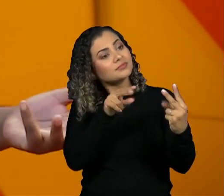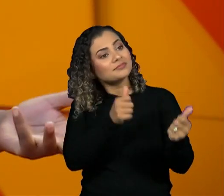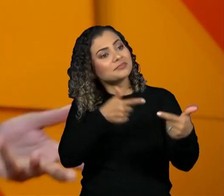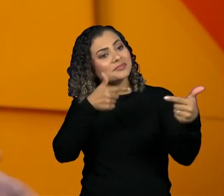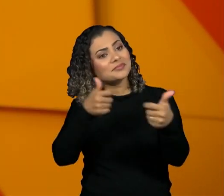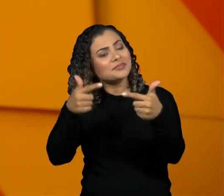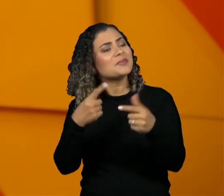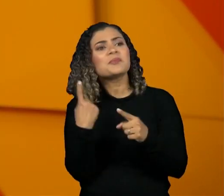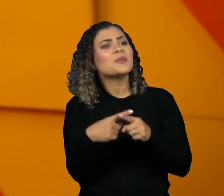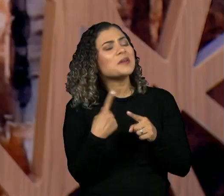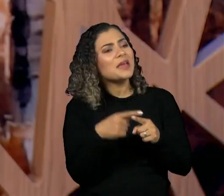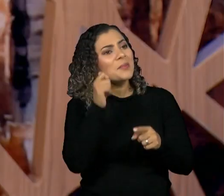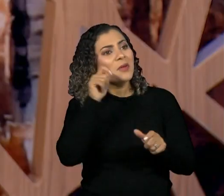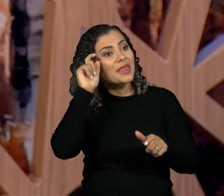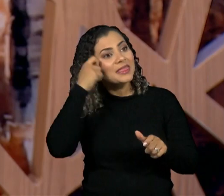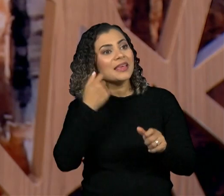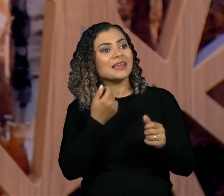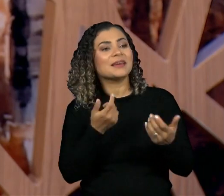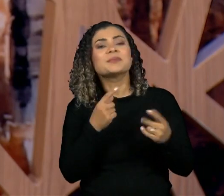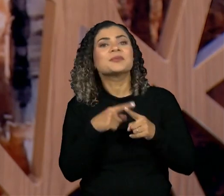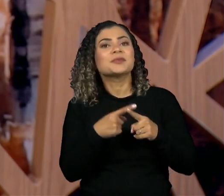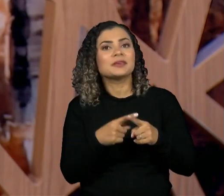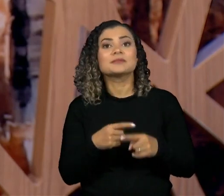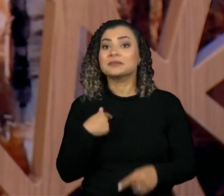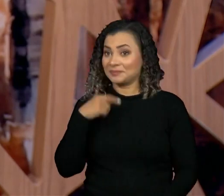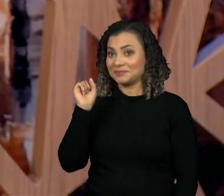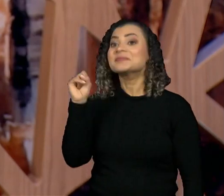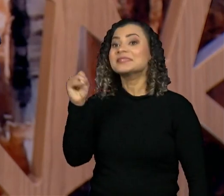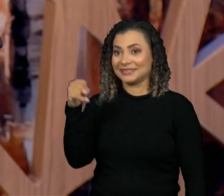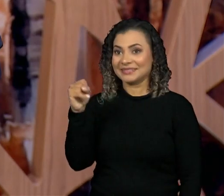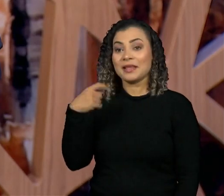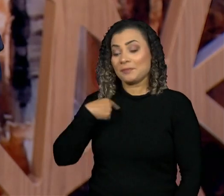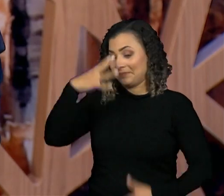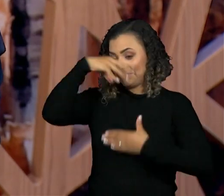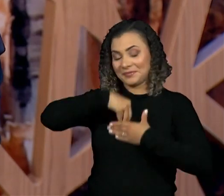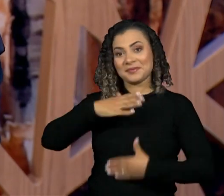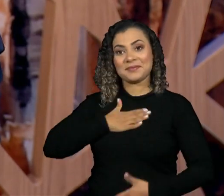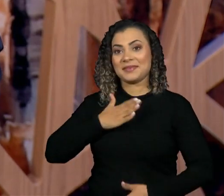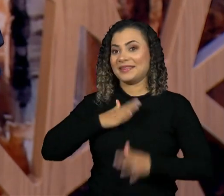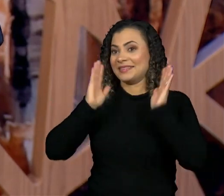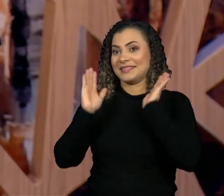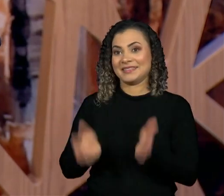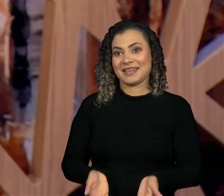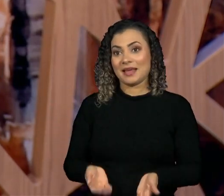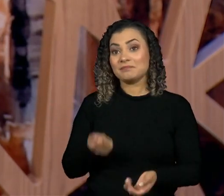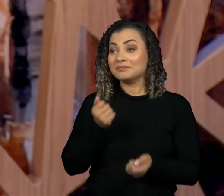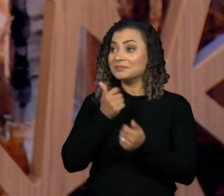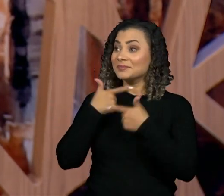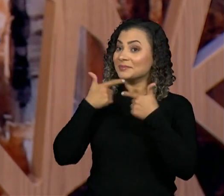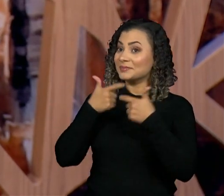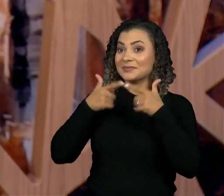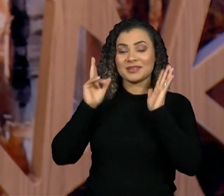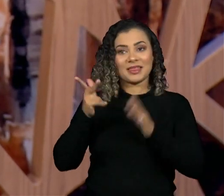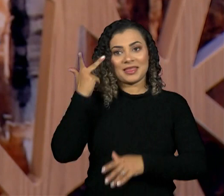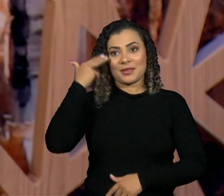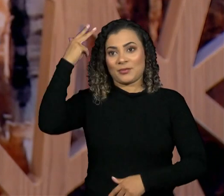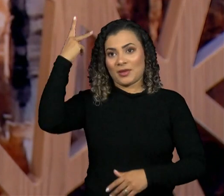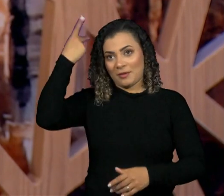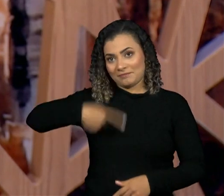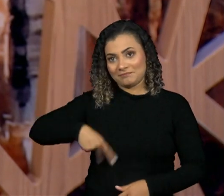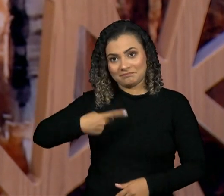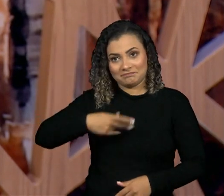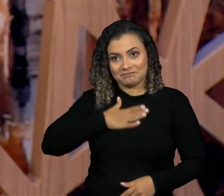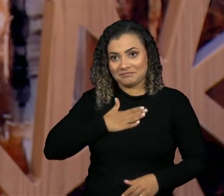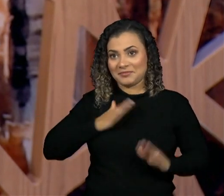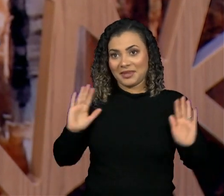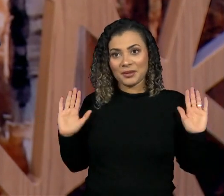isso acontece? Eu costumo. Eu acho que eu já tenho... É de mim isso, né? De ficar sorrindo. Eu acredito,